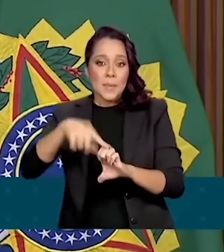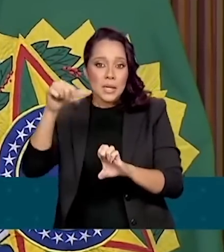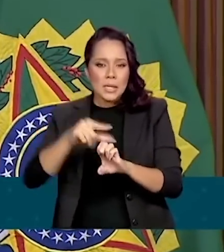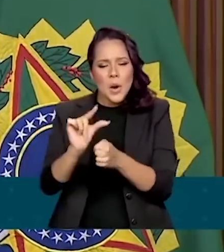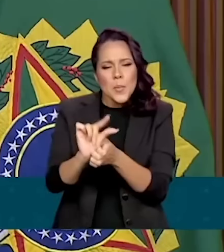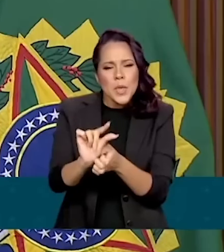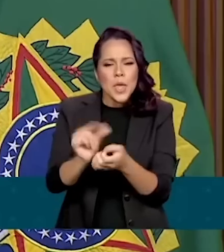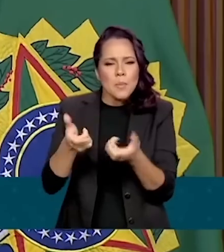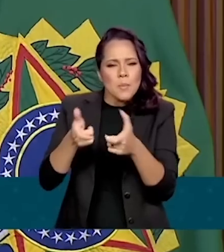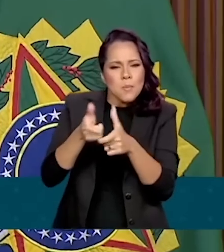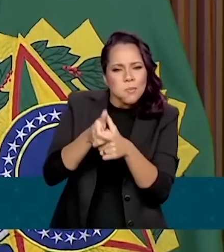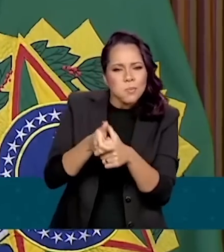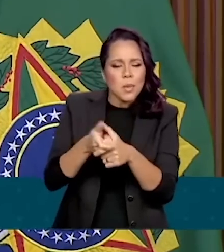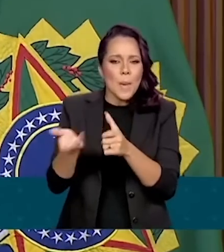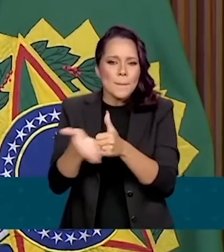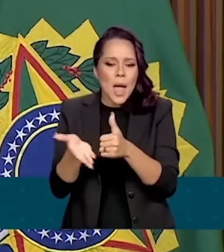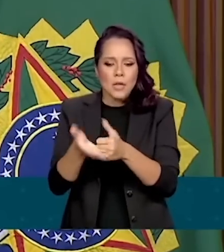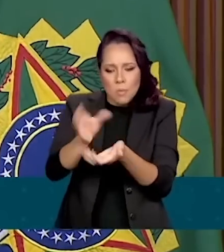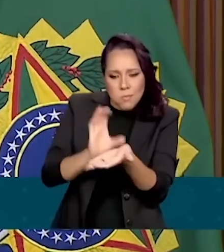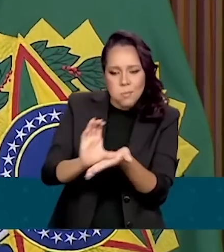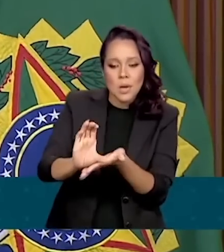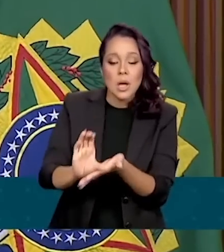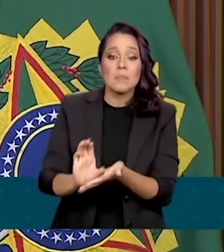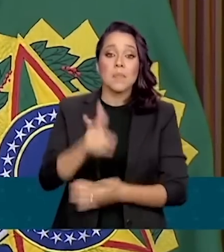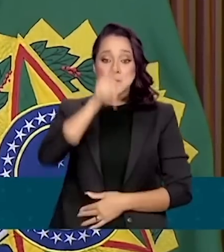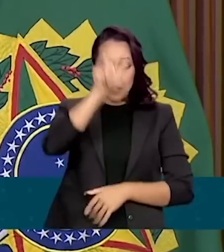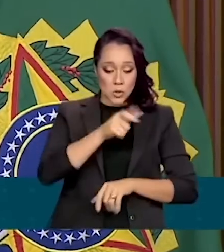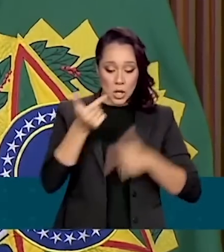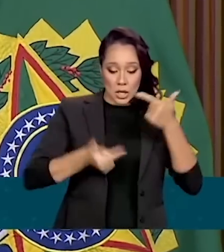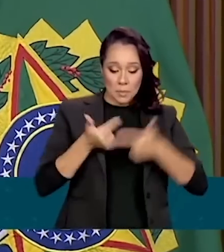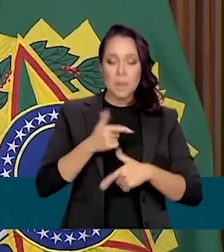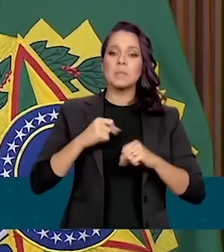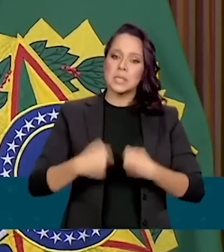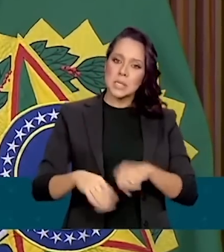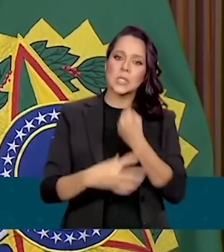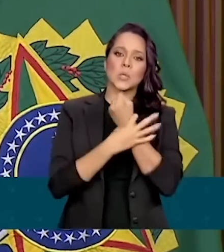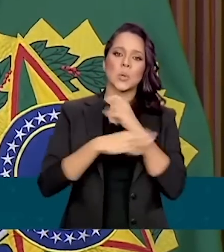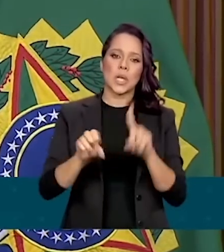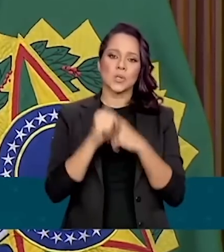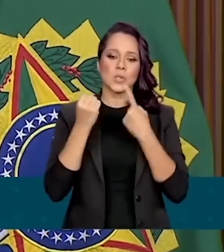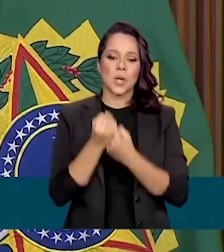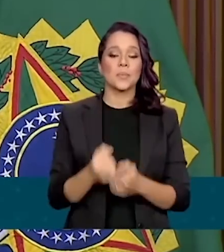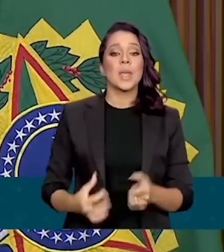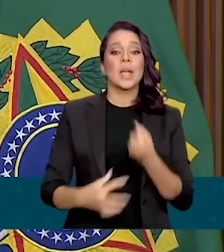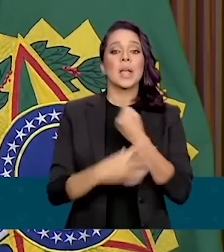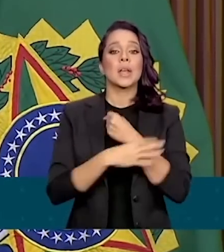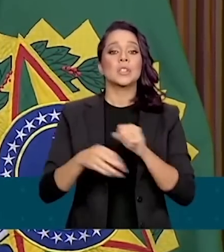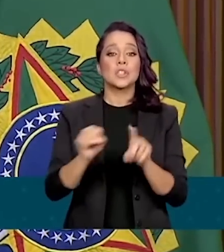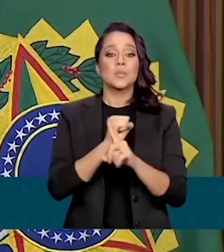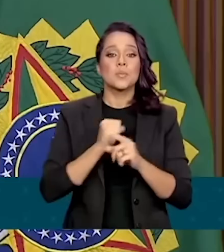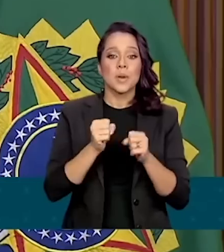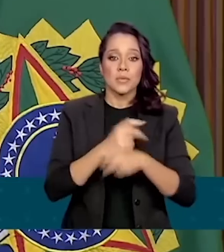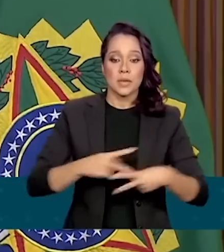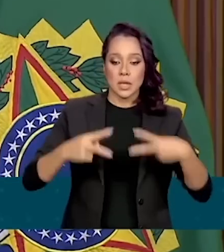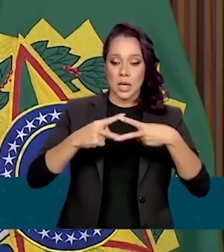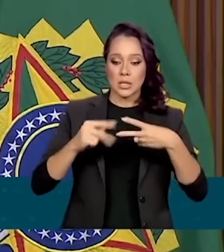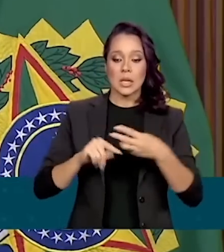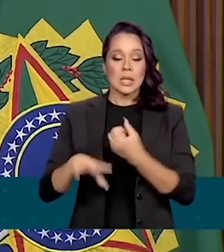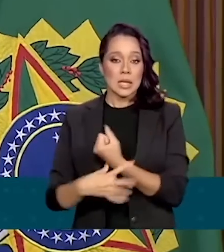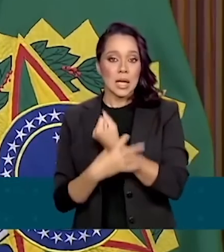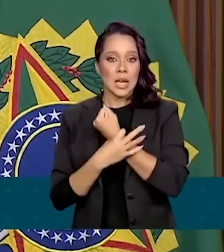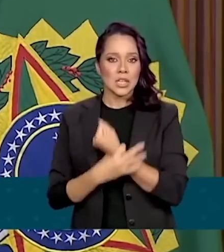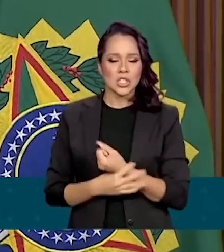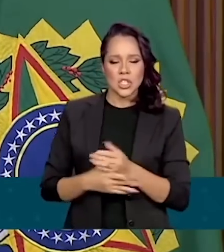empresário. Mas nós queremos que o trabalhador tenha um mínimo de seguridade social, que ele tenha garantia de previdência, que ele tenha garantia